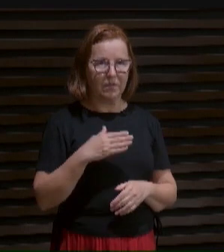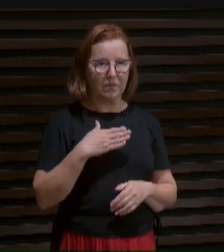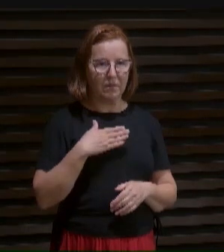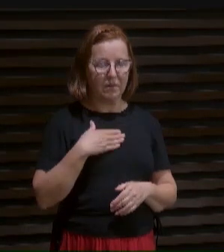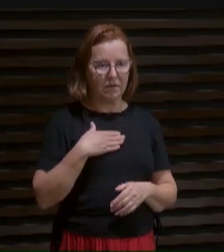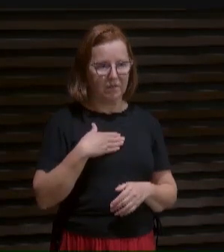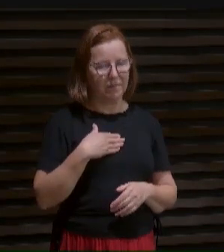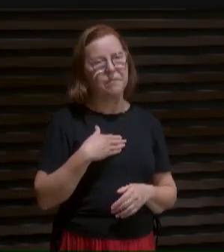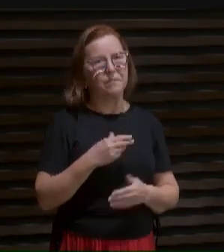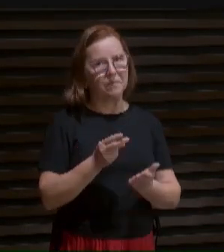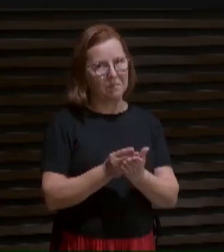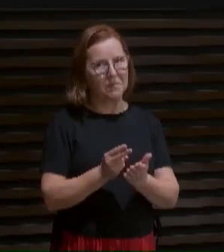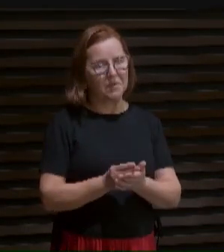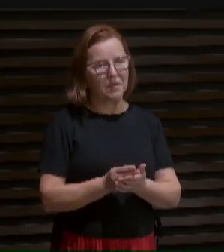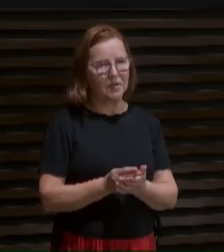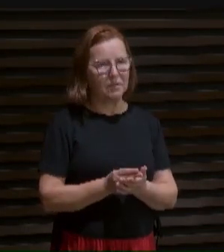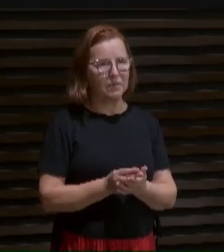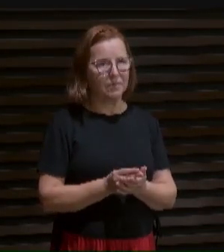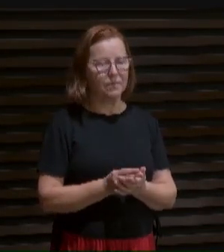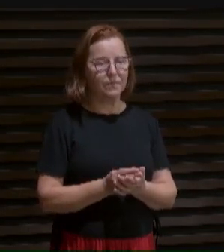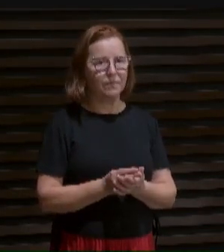fraquezas. Pois,